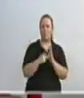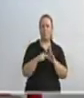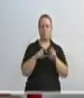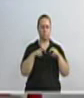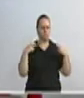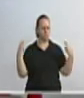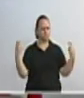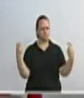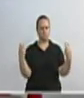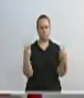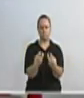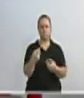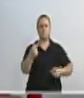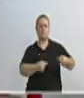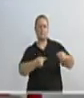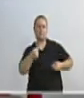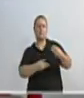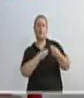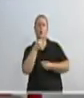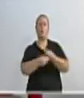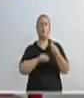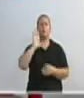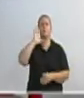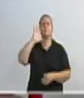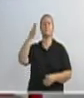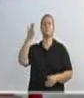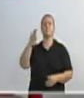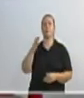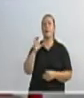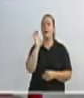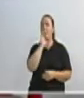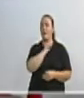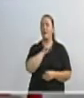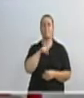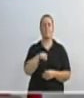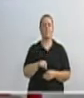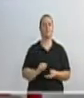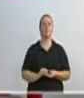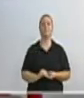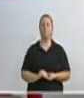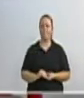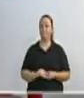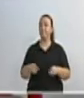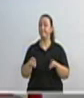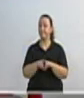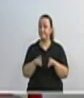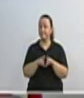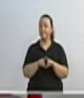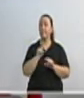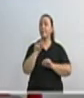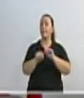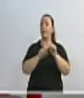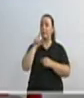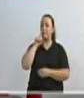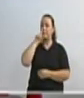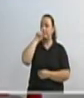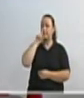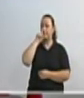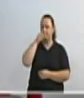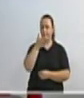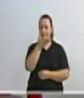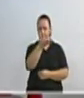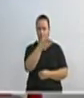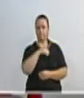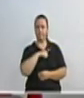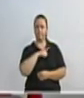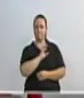e buscar encontrar uma fórmula de agilizar essas questões. Nós, inclusive, corremos o risco, e aqui está a representante,